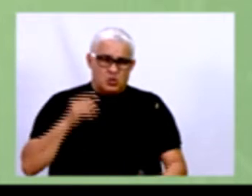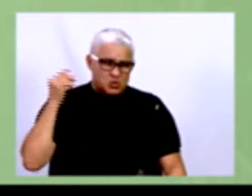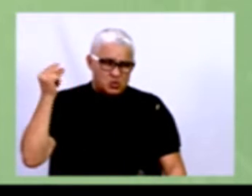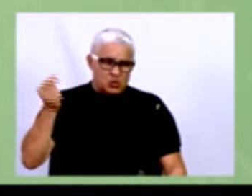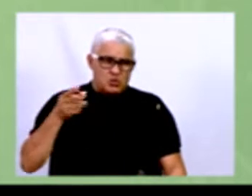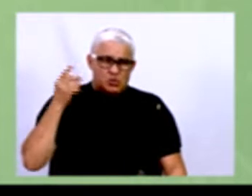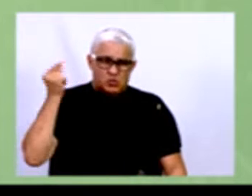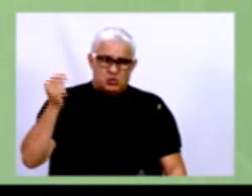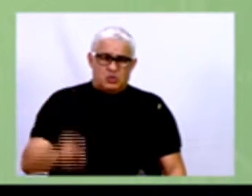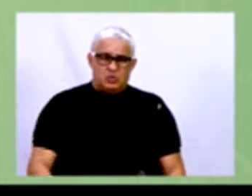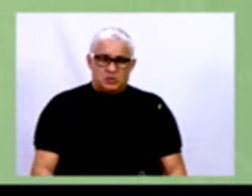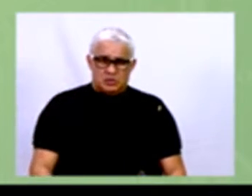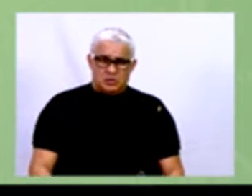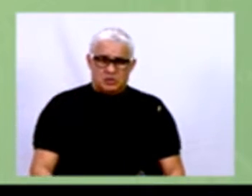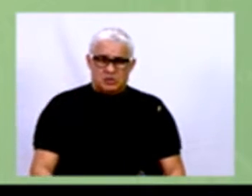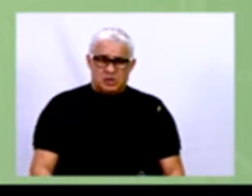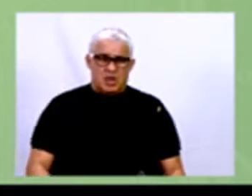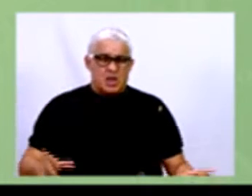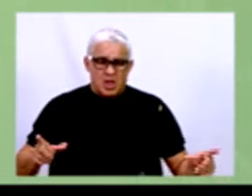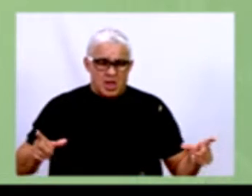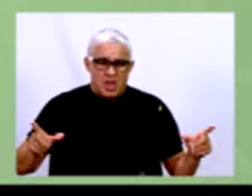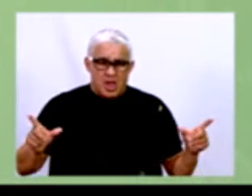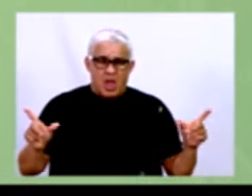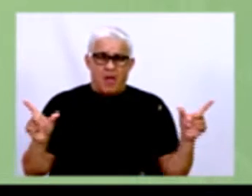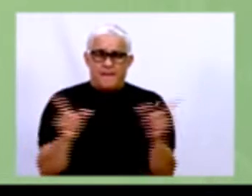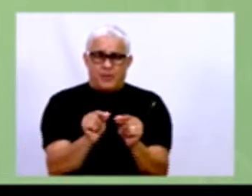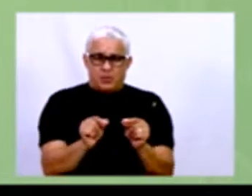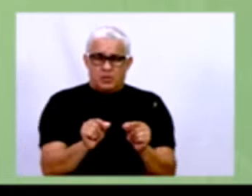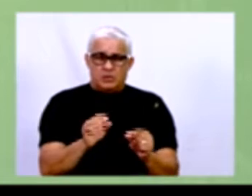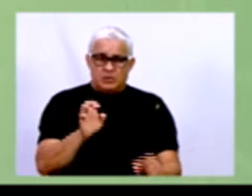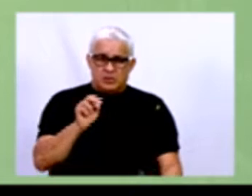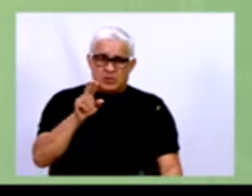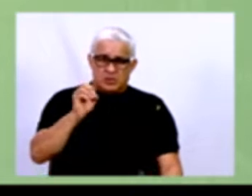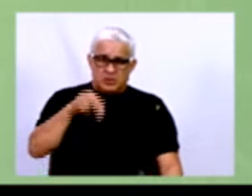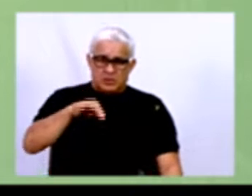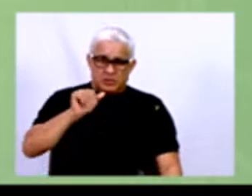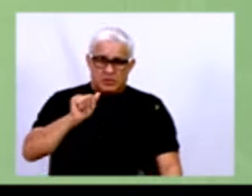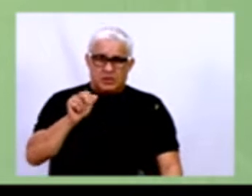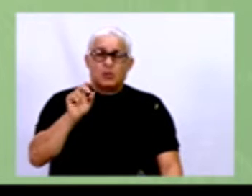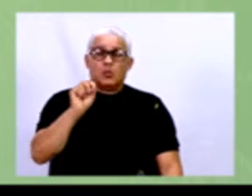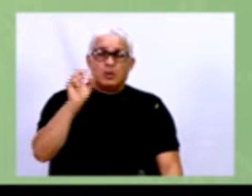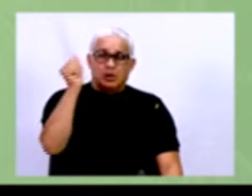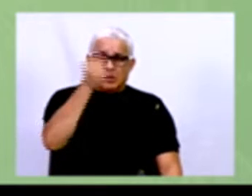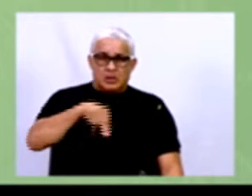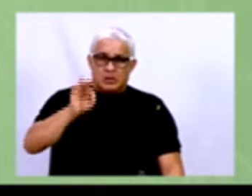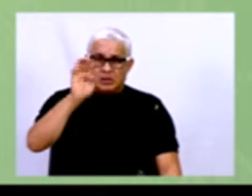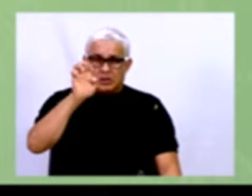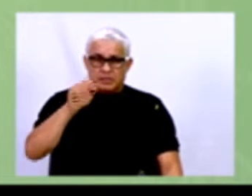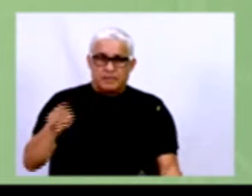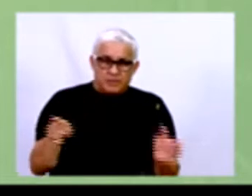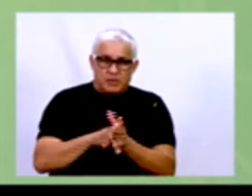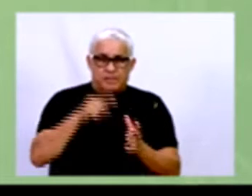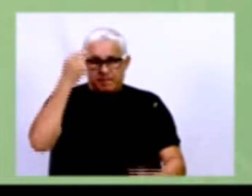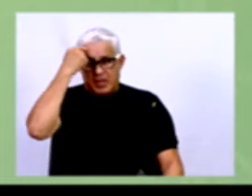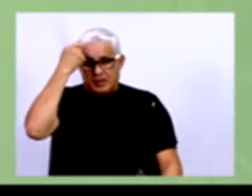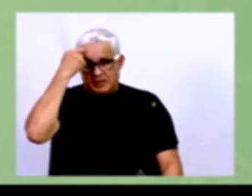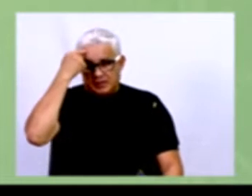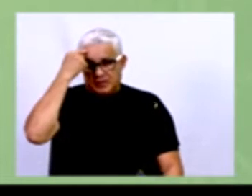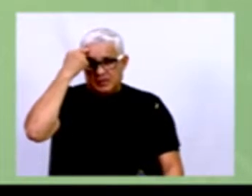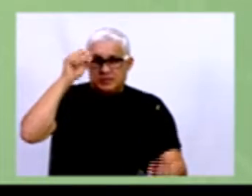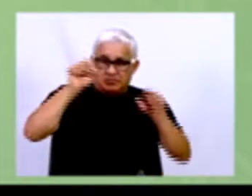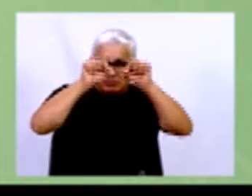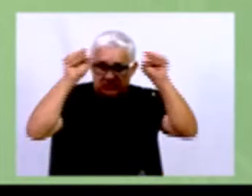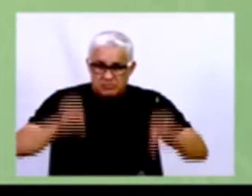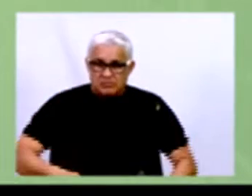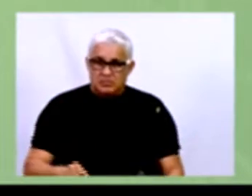Ele é curto e grosso na definição. Ele vai dizer que a economia é a arte de pensar. Pensar o sistema econômico